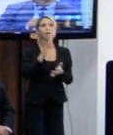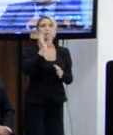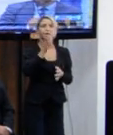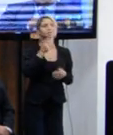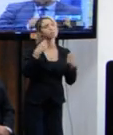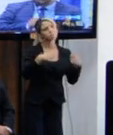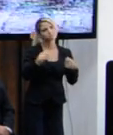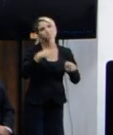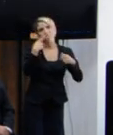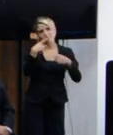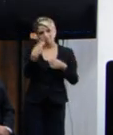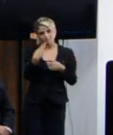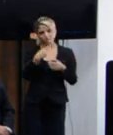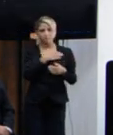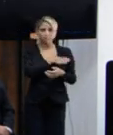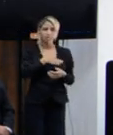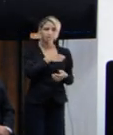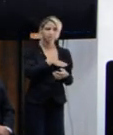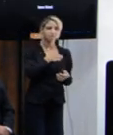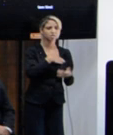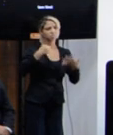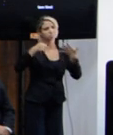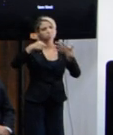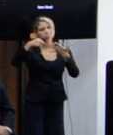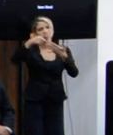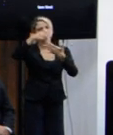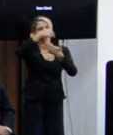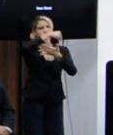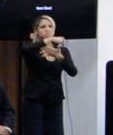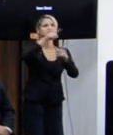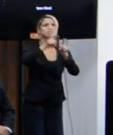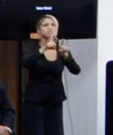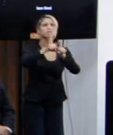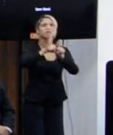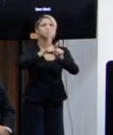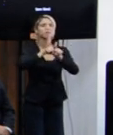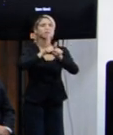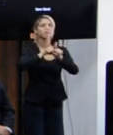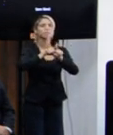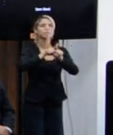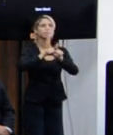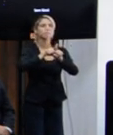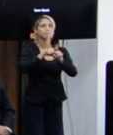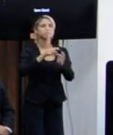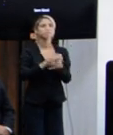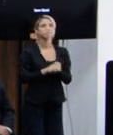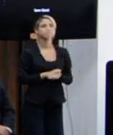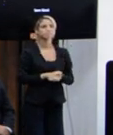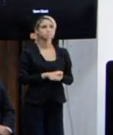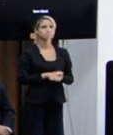aqui. Mas gostaria de destacar nessa alteração presidencial, vereador Fins,